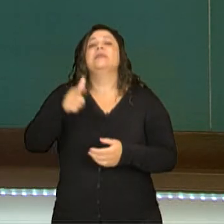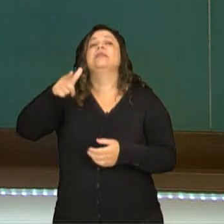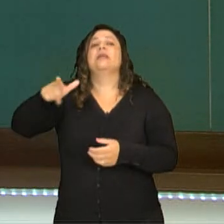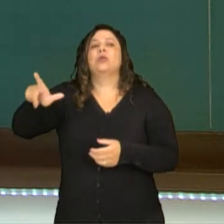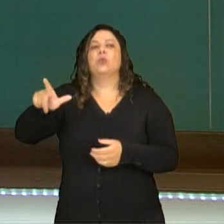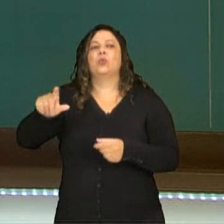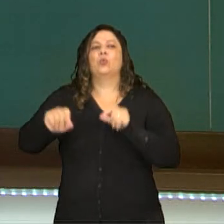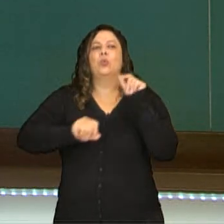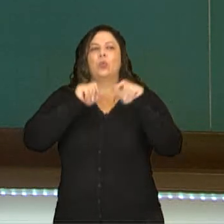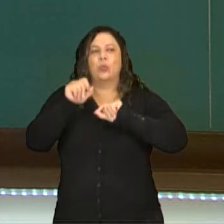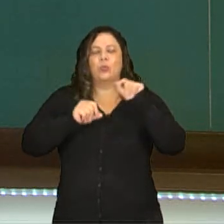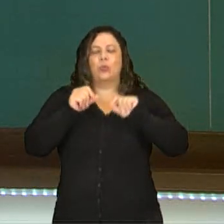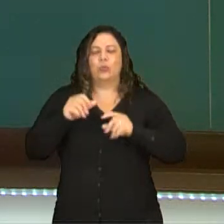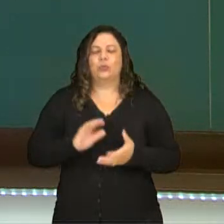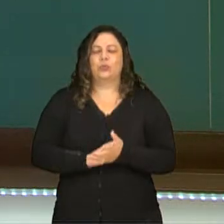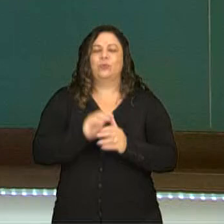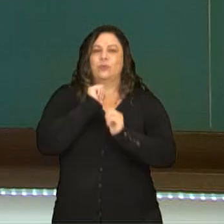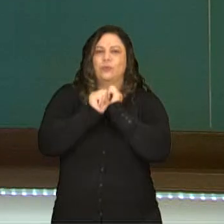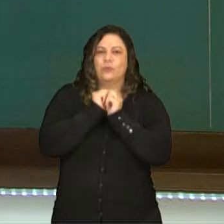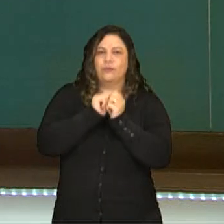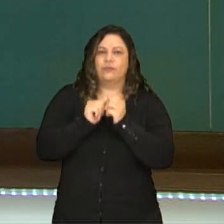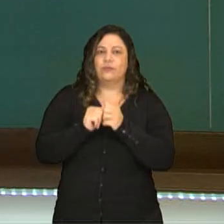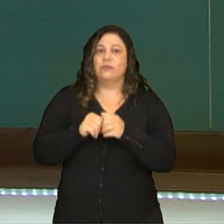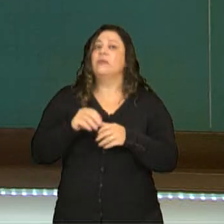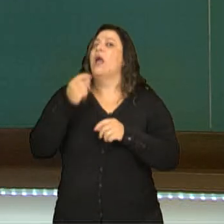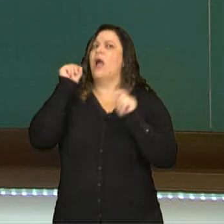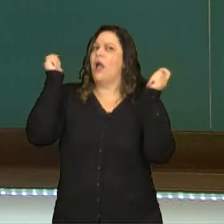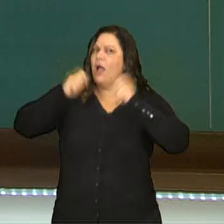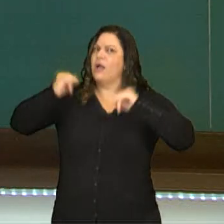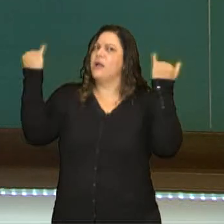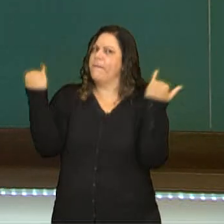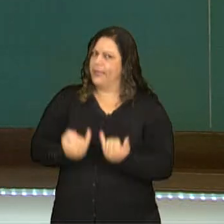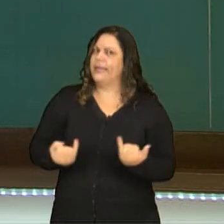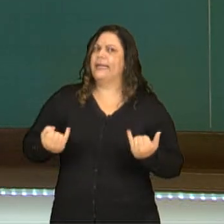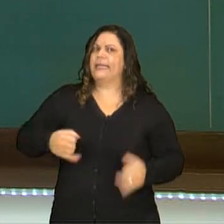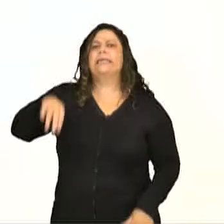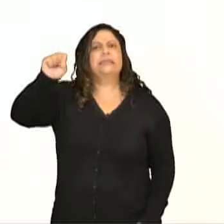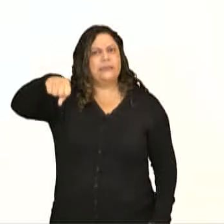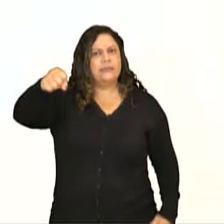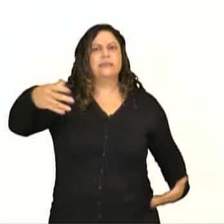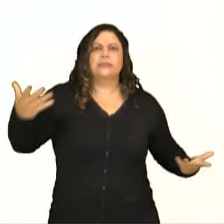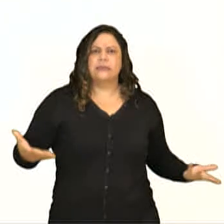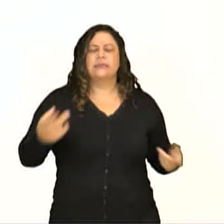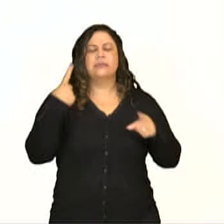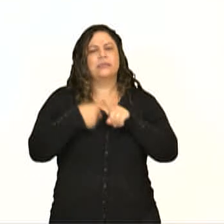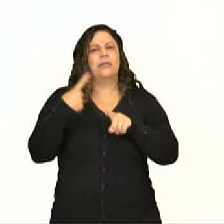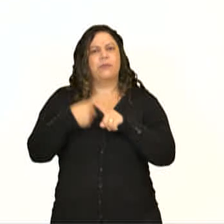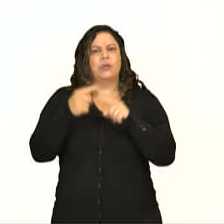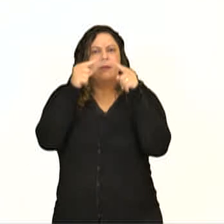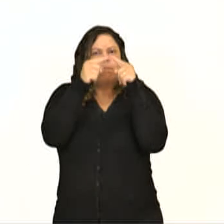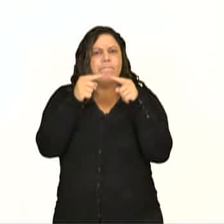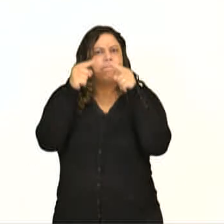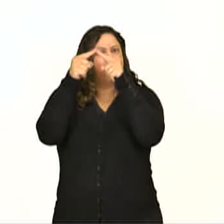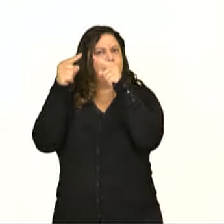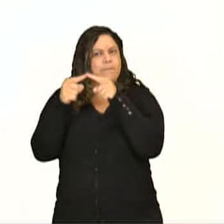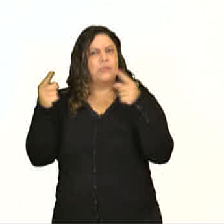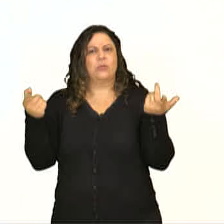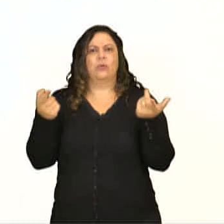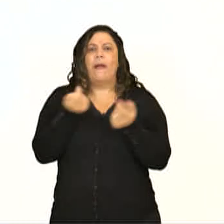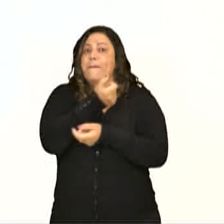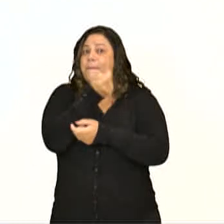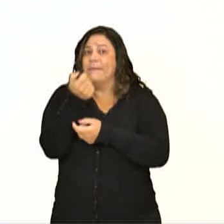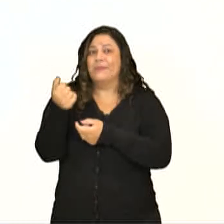vocês sobre arroz e feijão rapidinho. Ajuda a emagrecer. Sabia disso? Porque esta é uma combinação com pouca